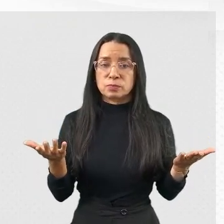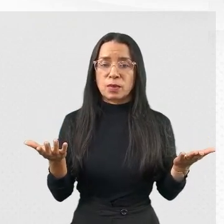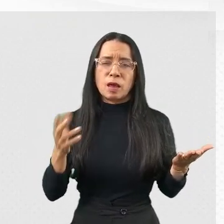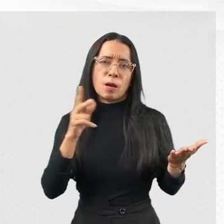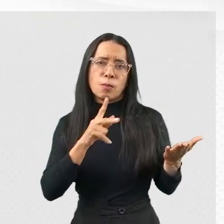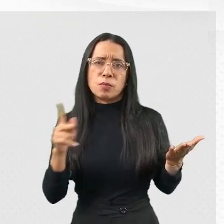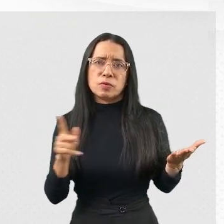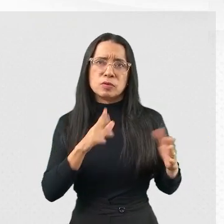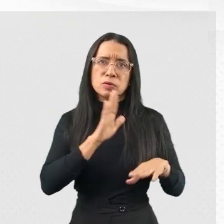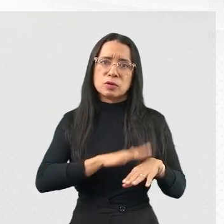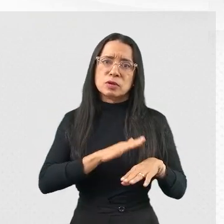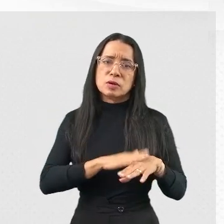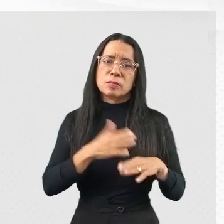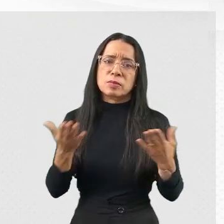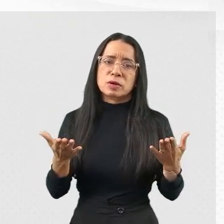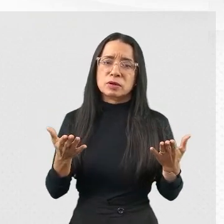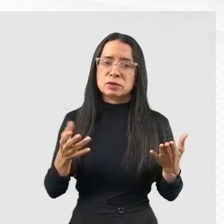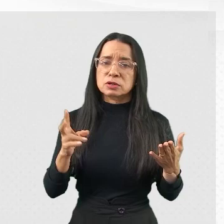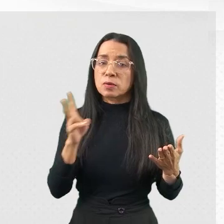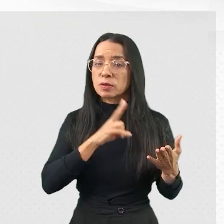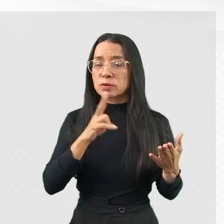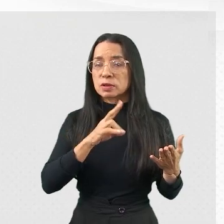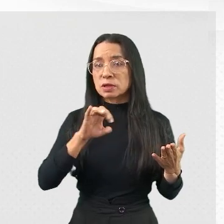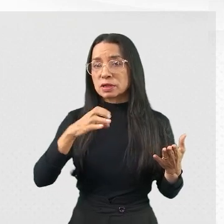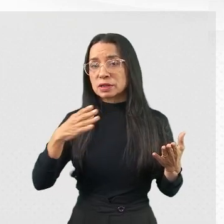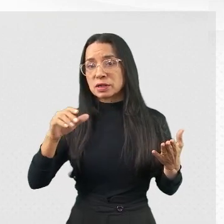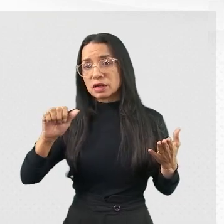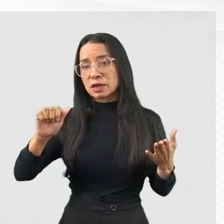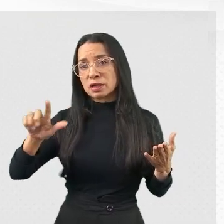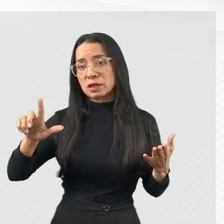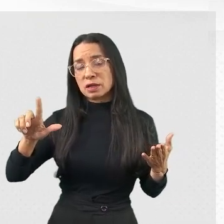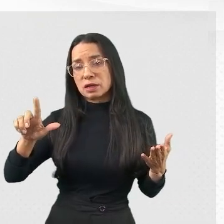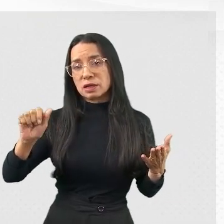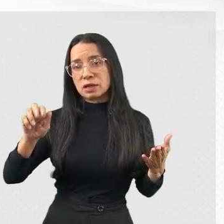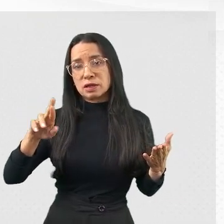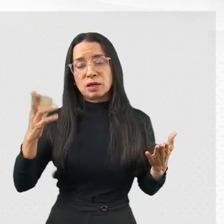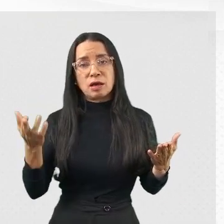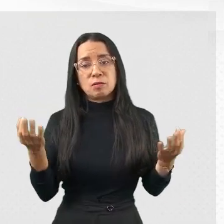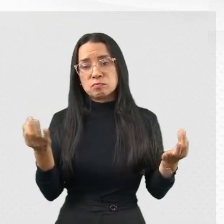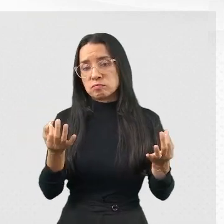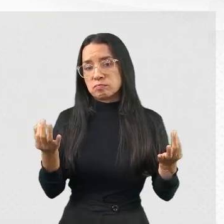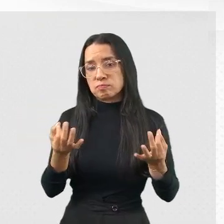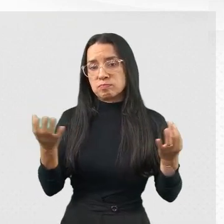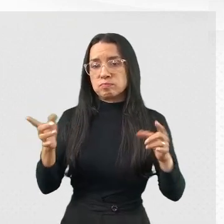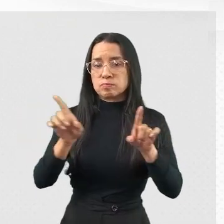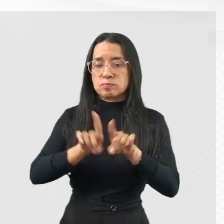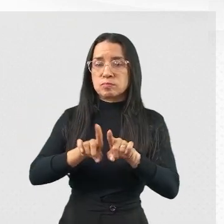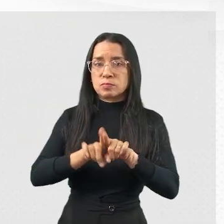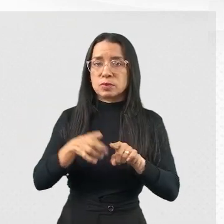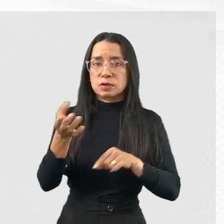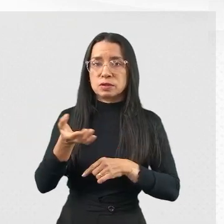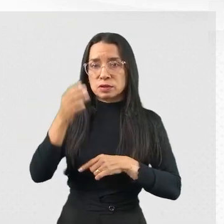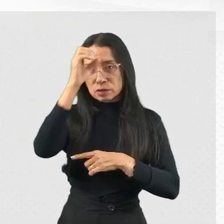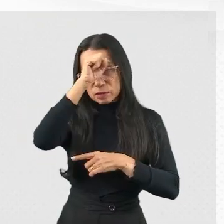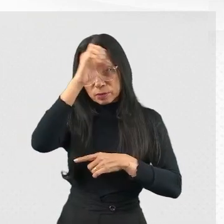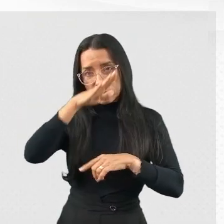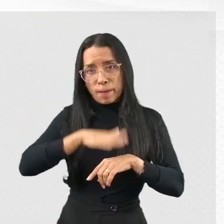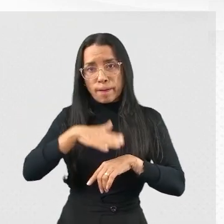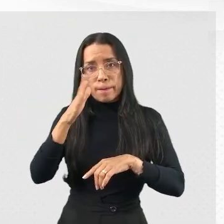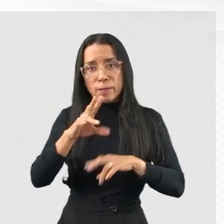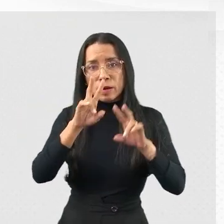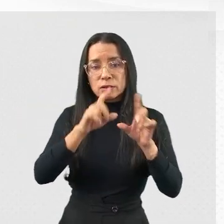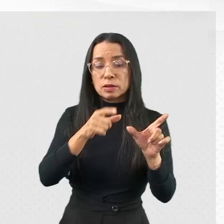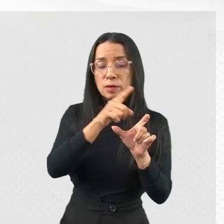Jorge, se eu quiser chamar de velocidade escalar, tranquilão, tá perfeito também. Tá? Só que eu queria que vocês aprendessem mais esse